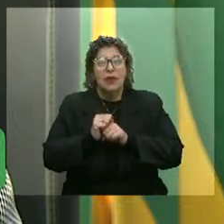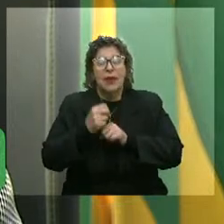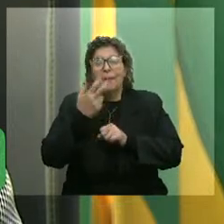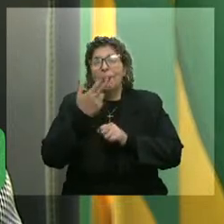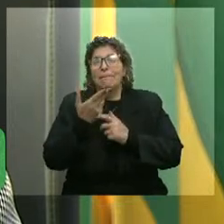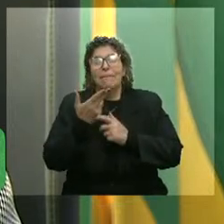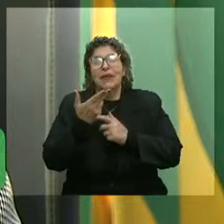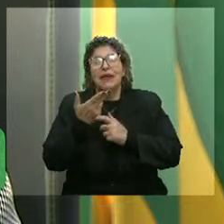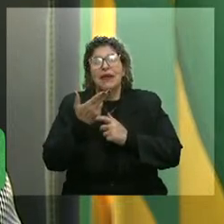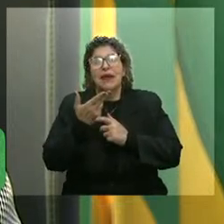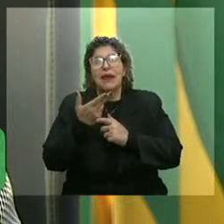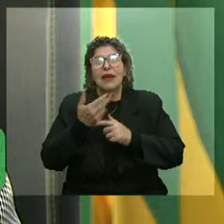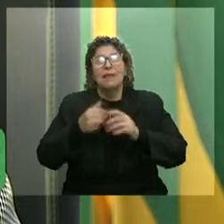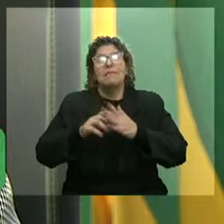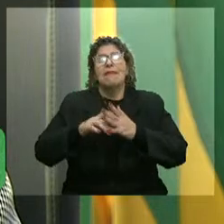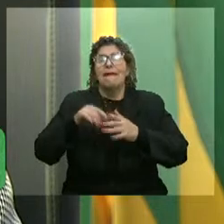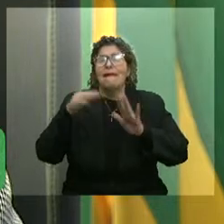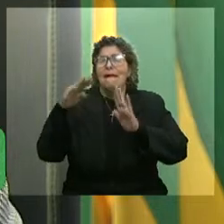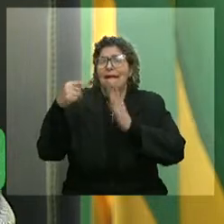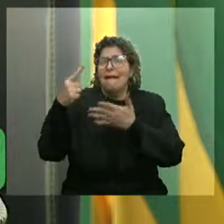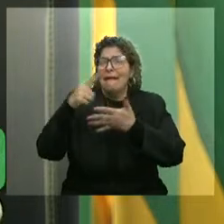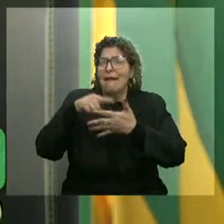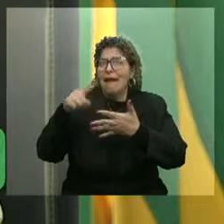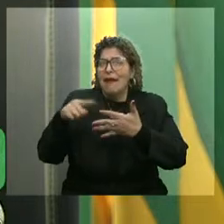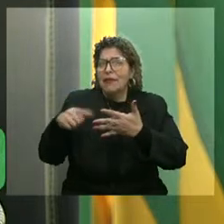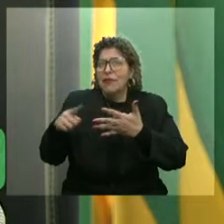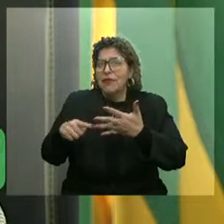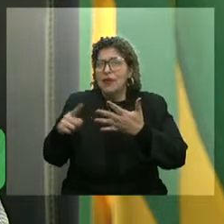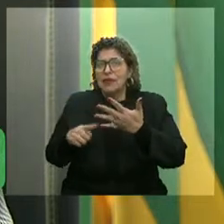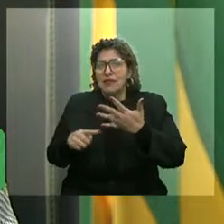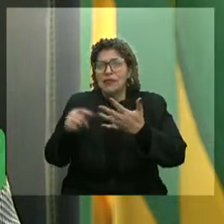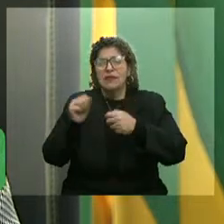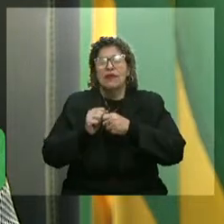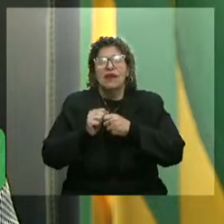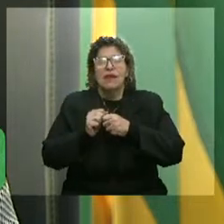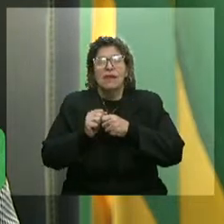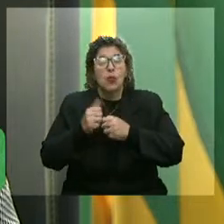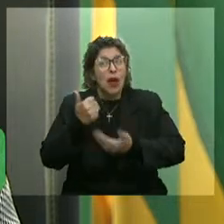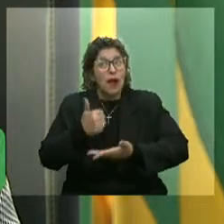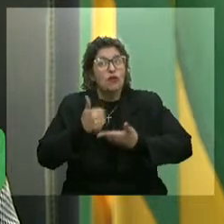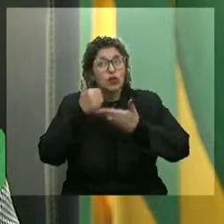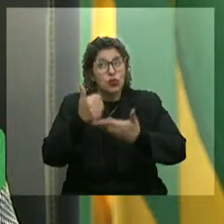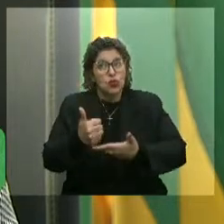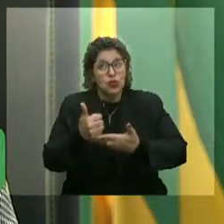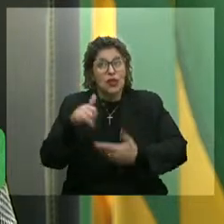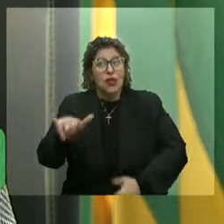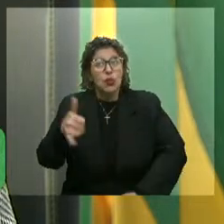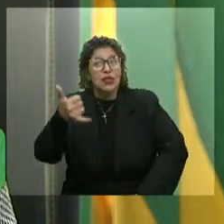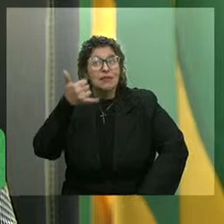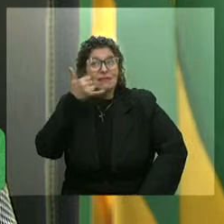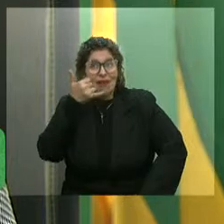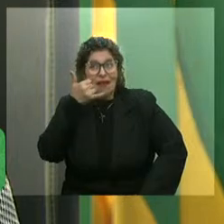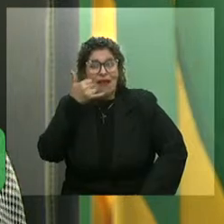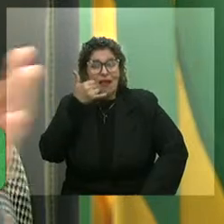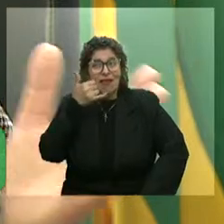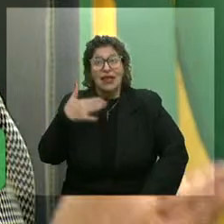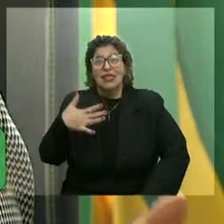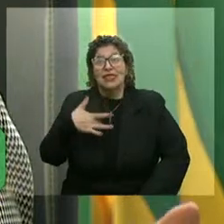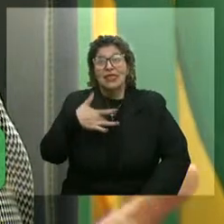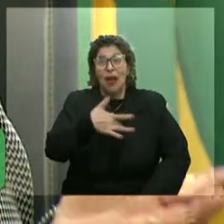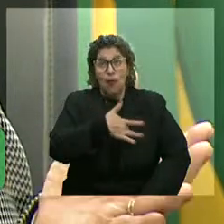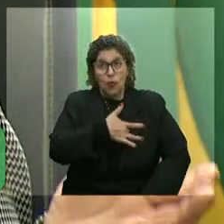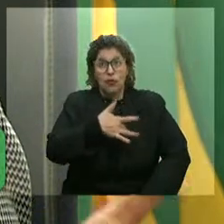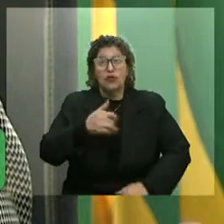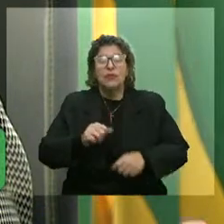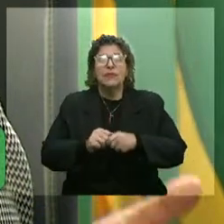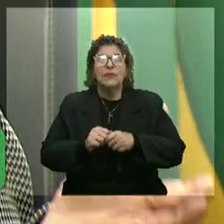filtro, a classificação, também com a ajuda do Telesaúde, mas colocar aí sim